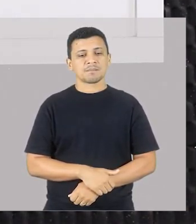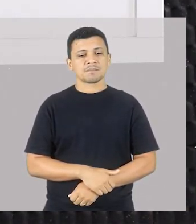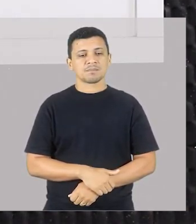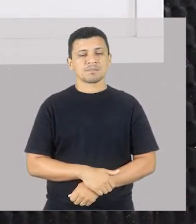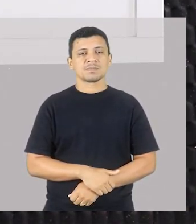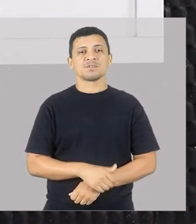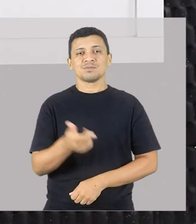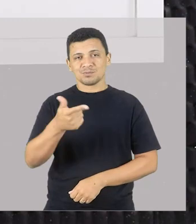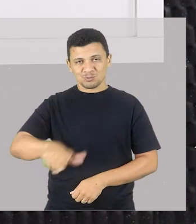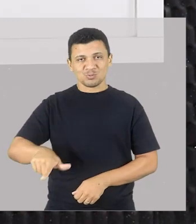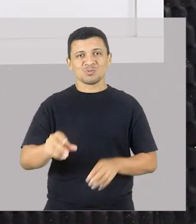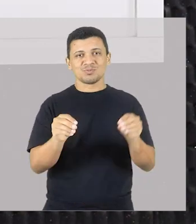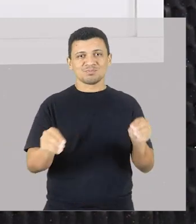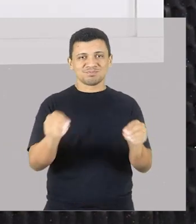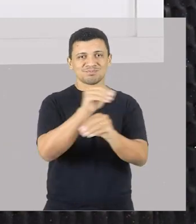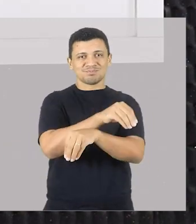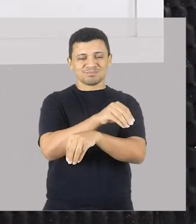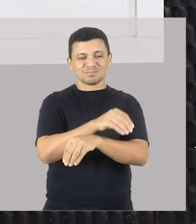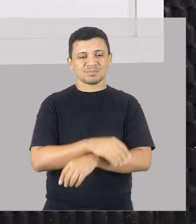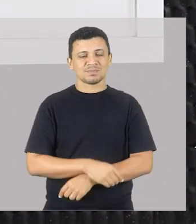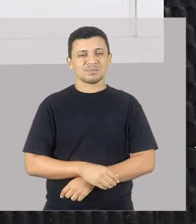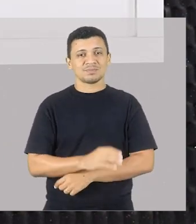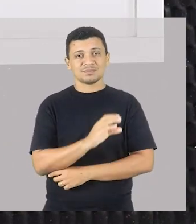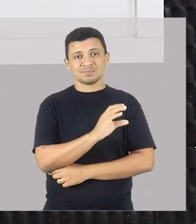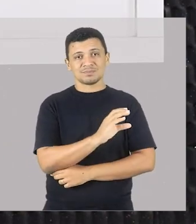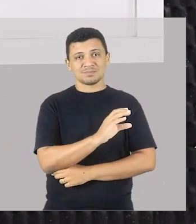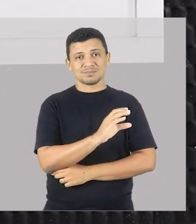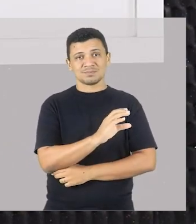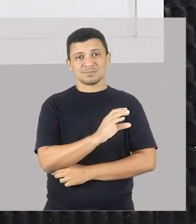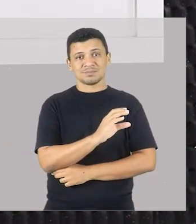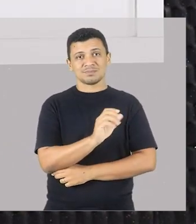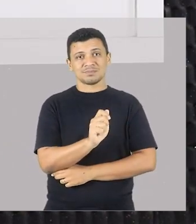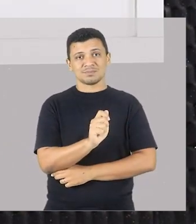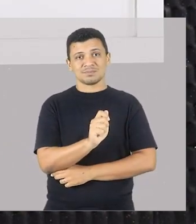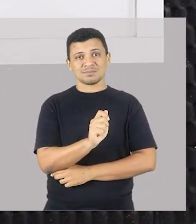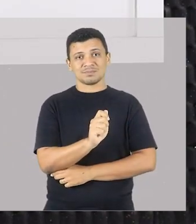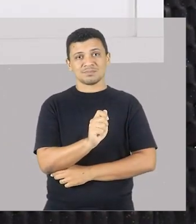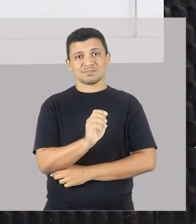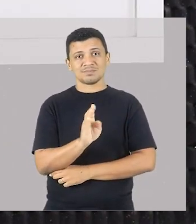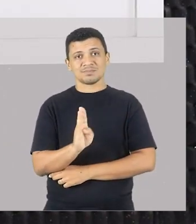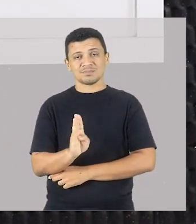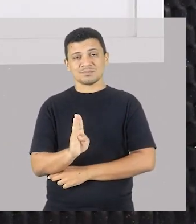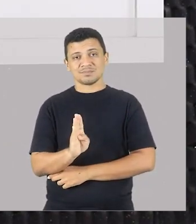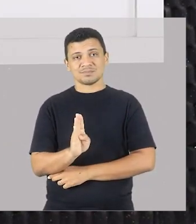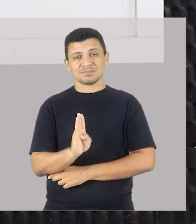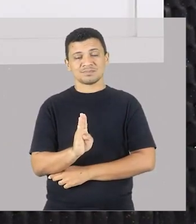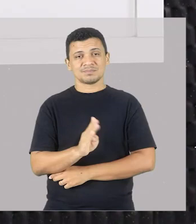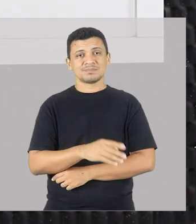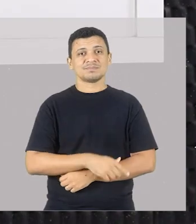outra troca aqui. Vou começar com o C, com o A e o B.